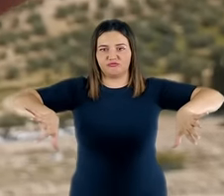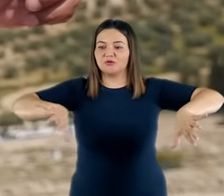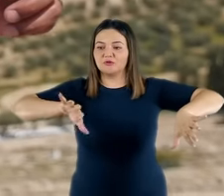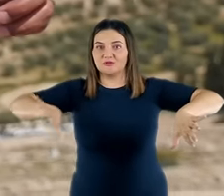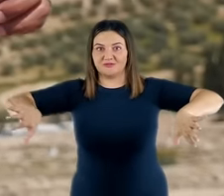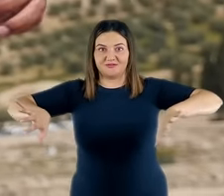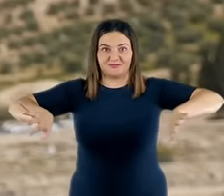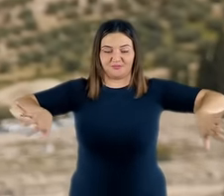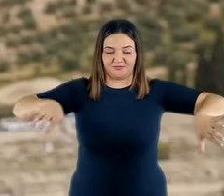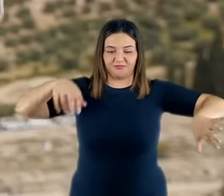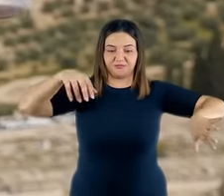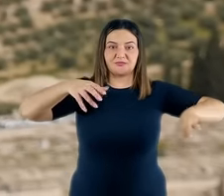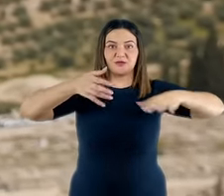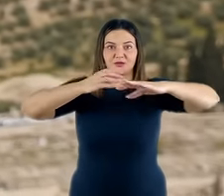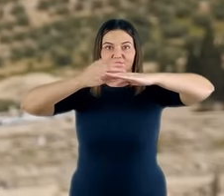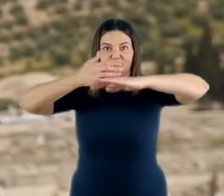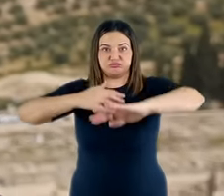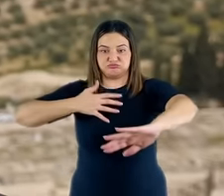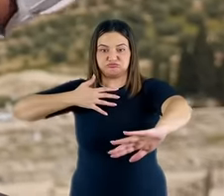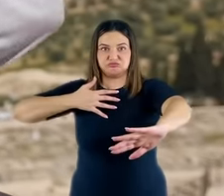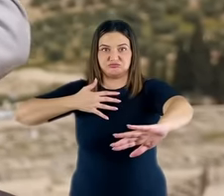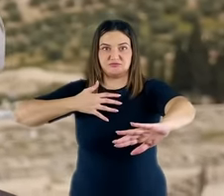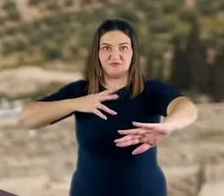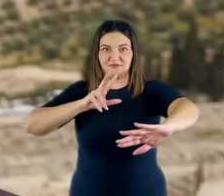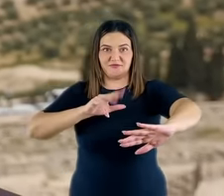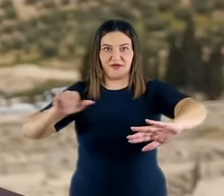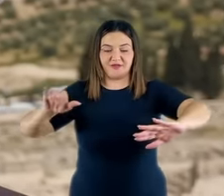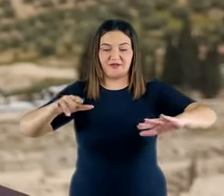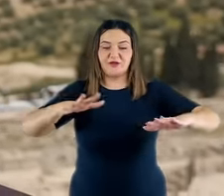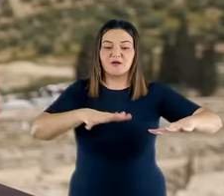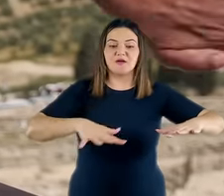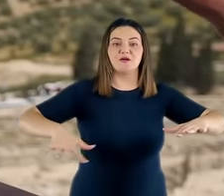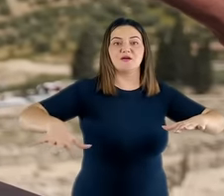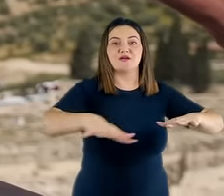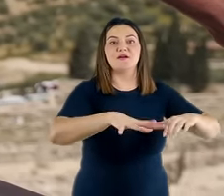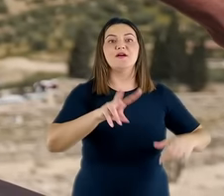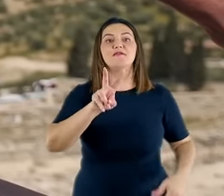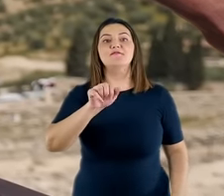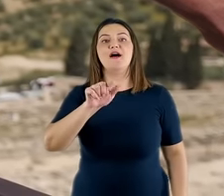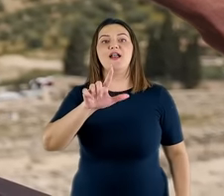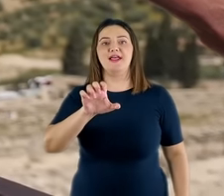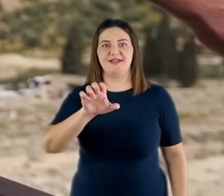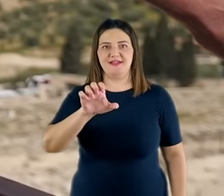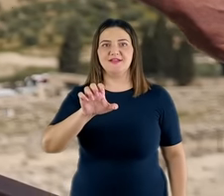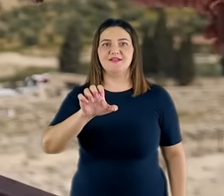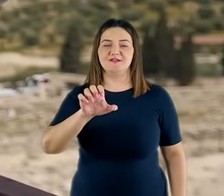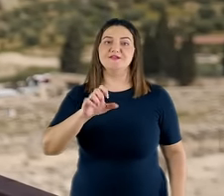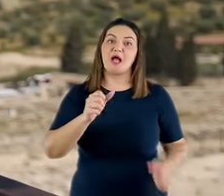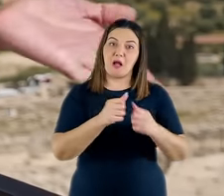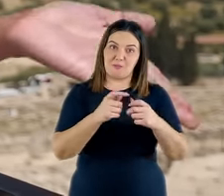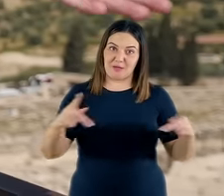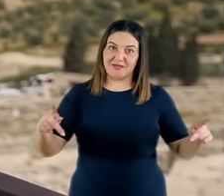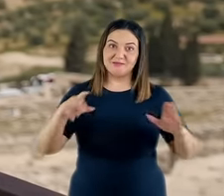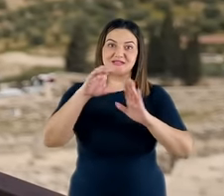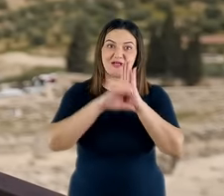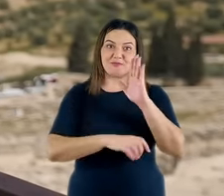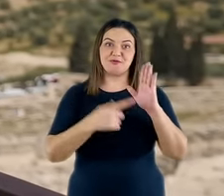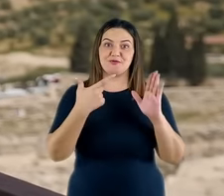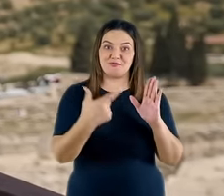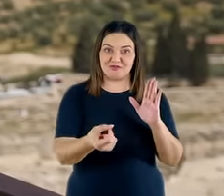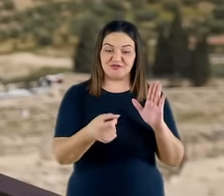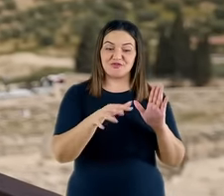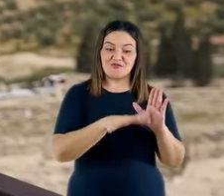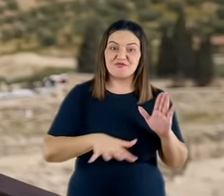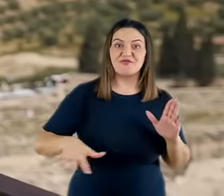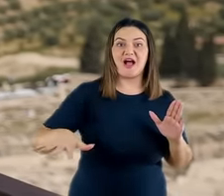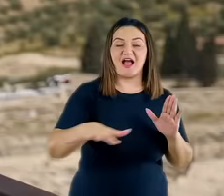norte, outra para o sul, uma para o leste, outra para o oeste, e aqui será um grande vale. E em Apocalipse capítulo 20,